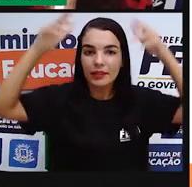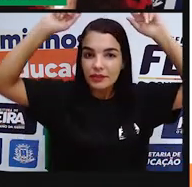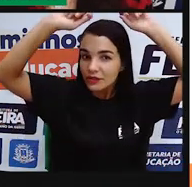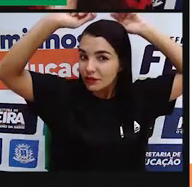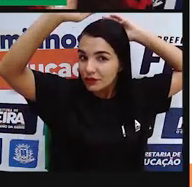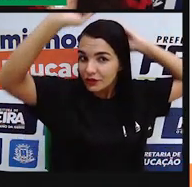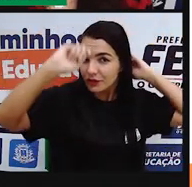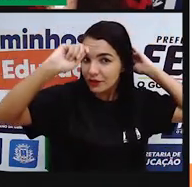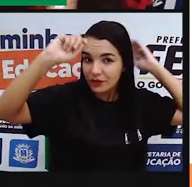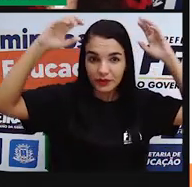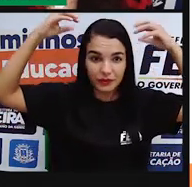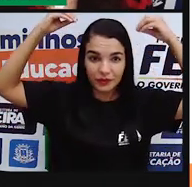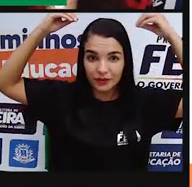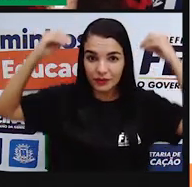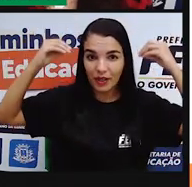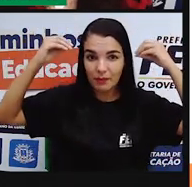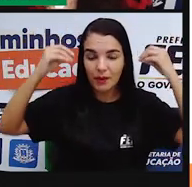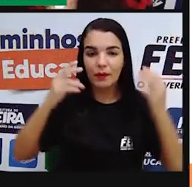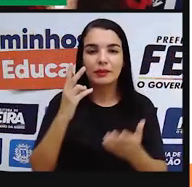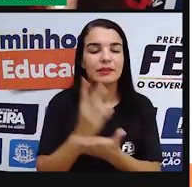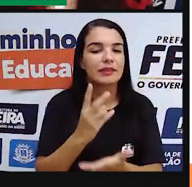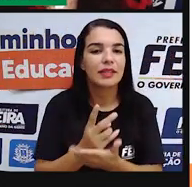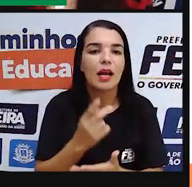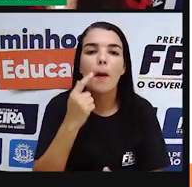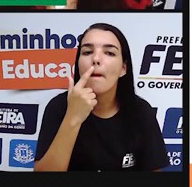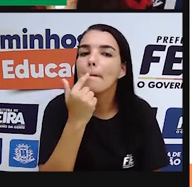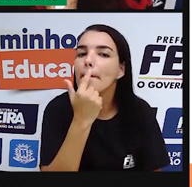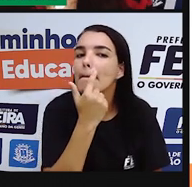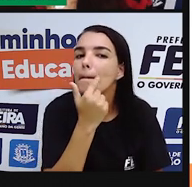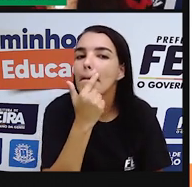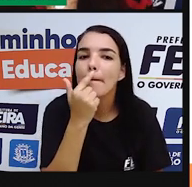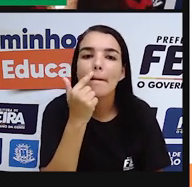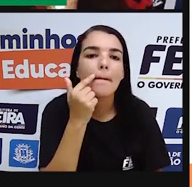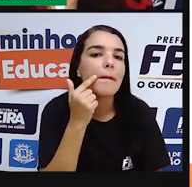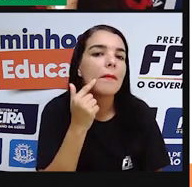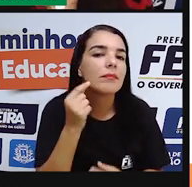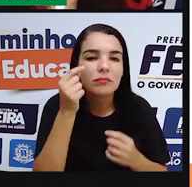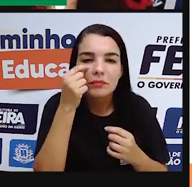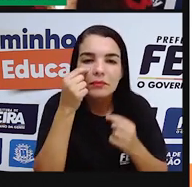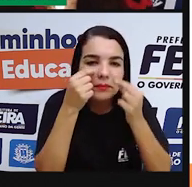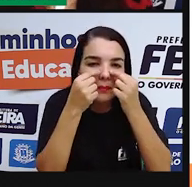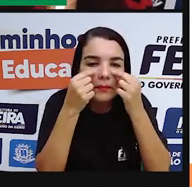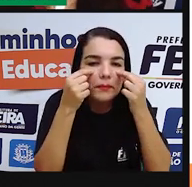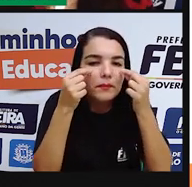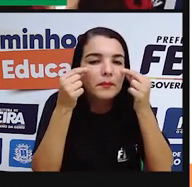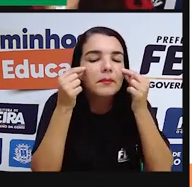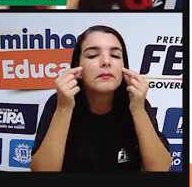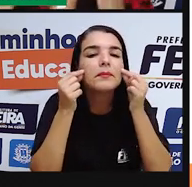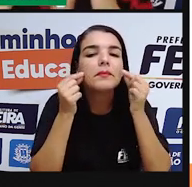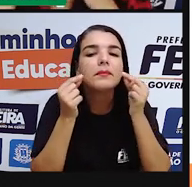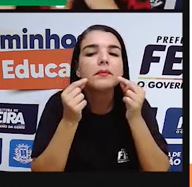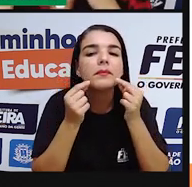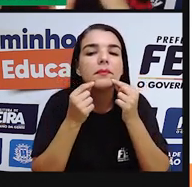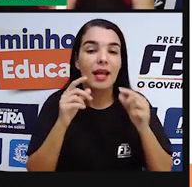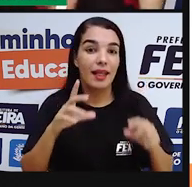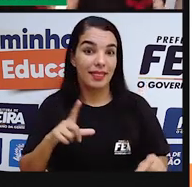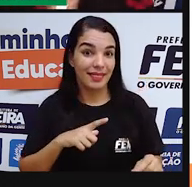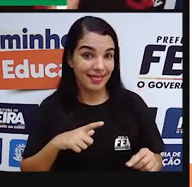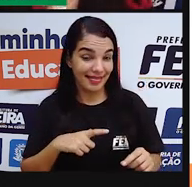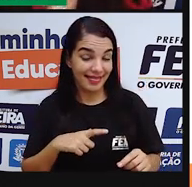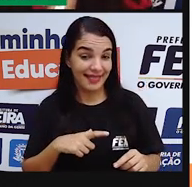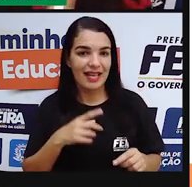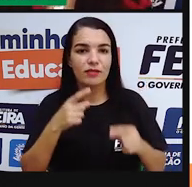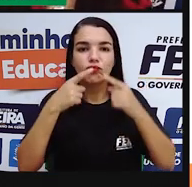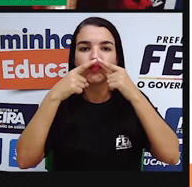palha. Ambos usam maquiagem para imitar as sardas das mulheres e também se coloca